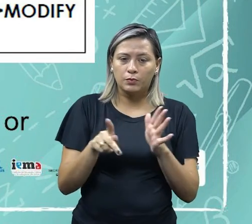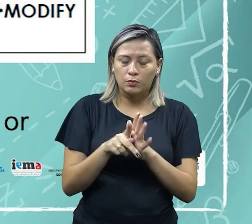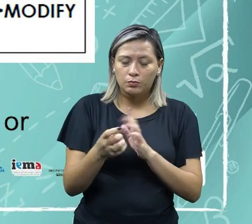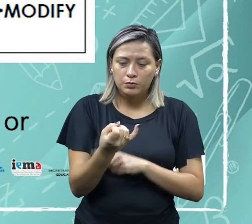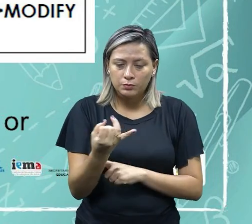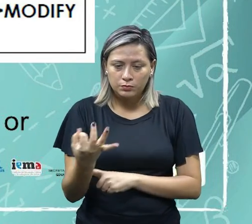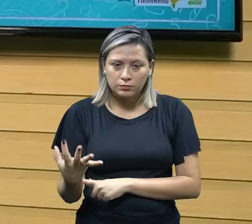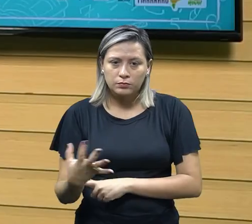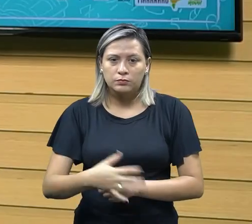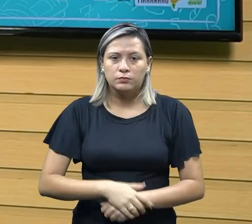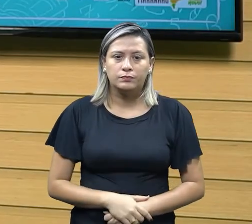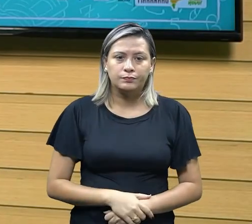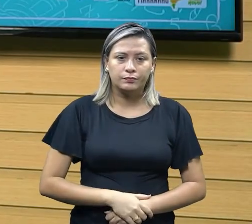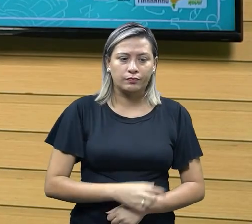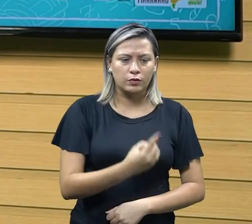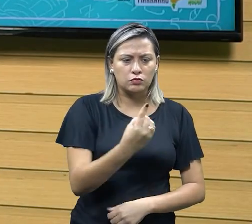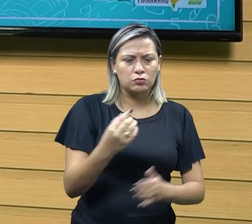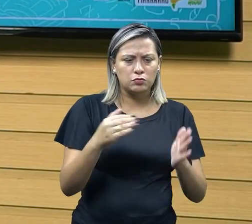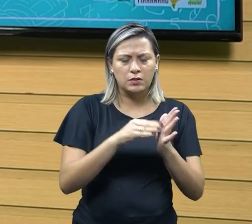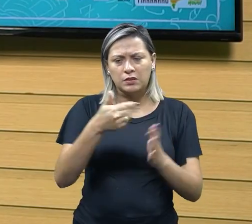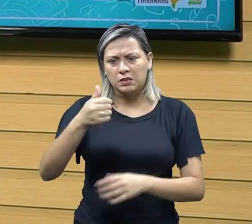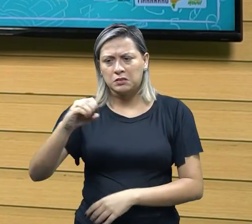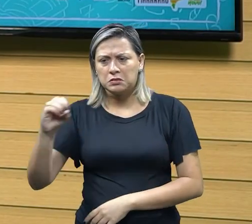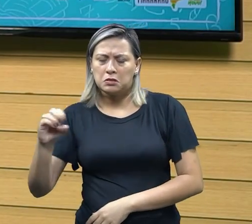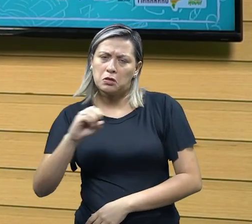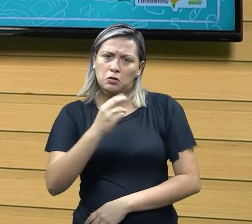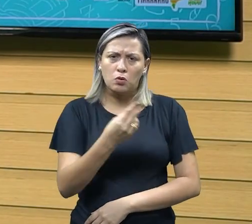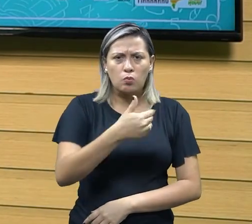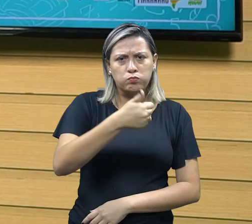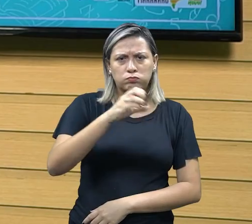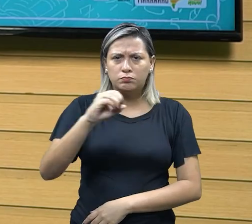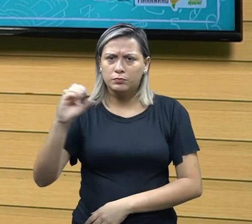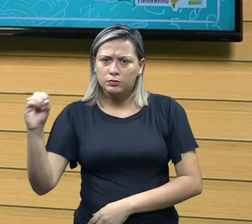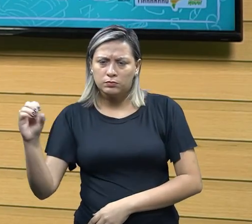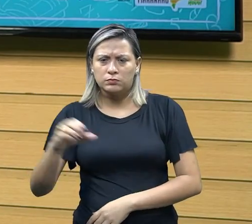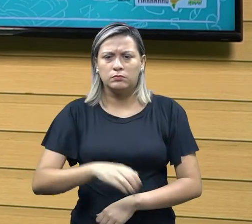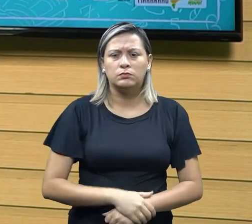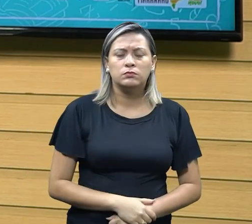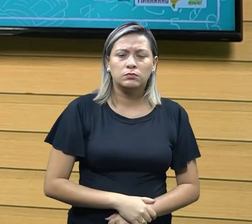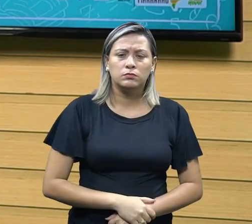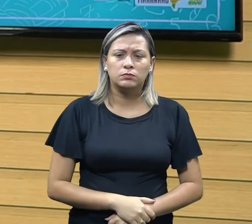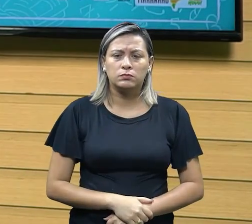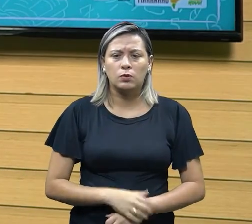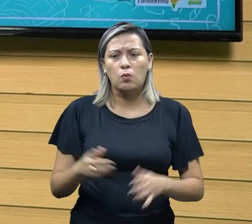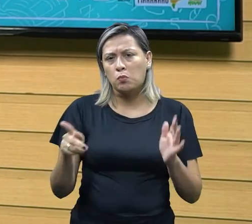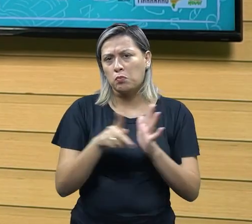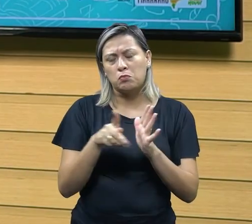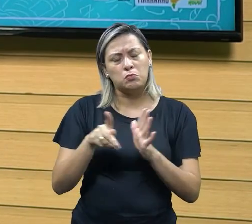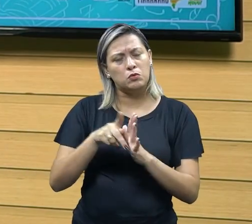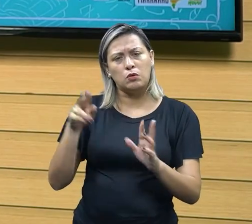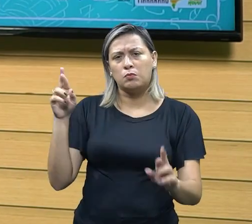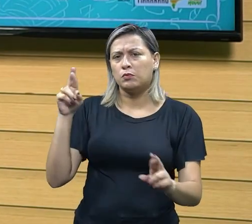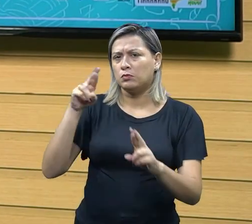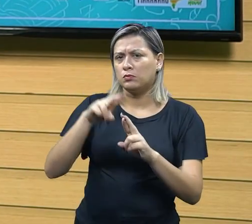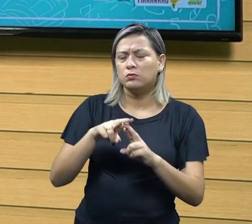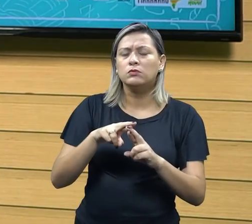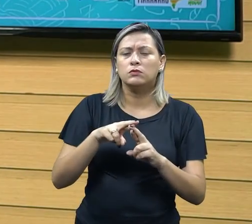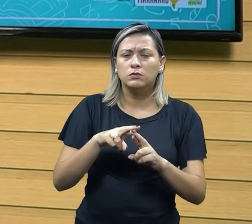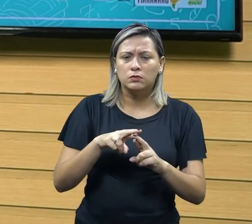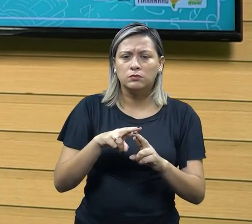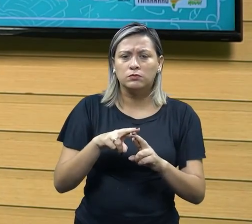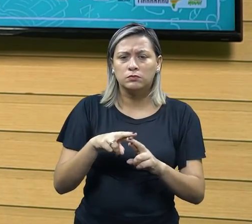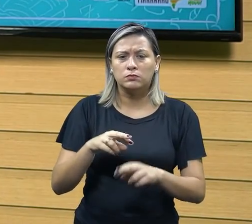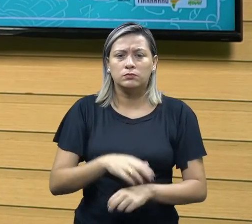a escala, certo? Você já sabe trabalhar, né? De 1 para 100, de 1 para 1000, ou o fator, tá? de